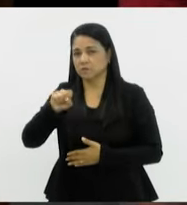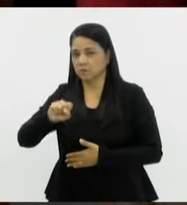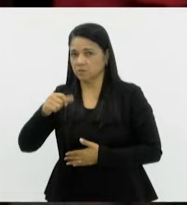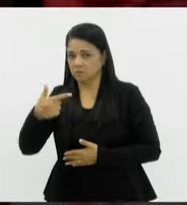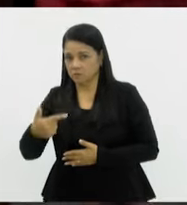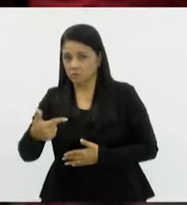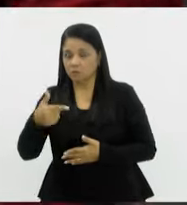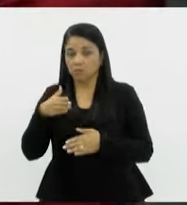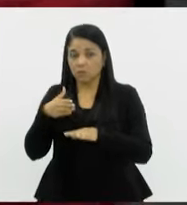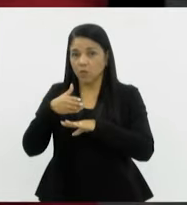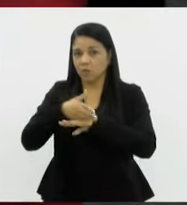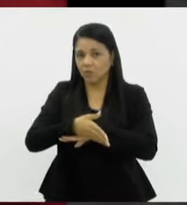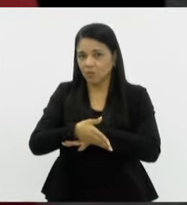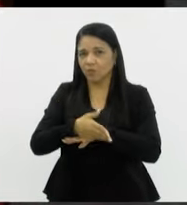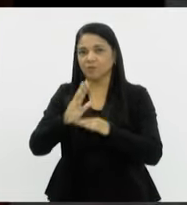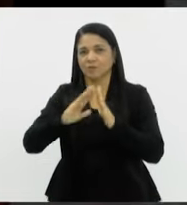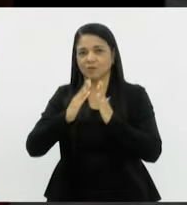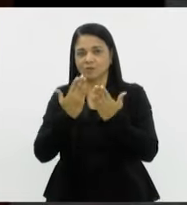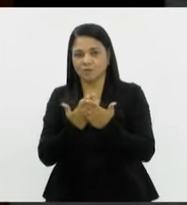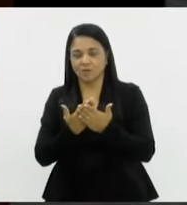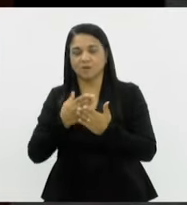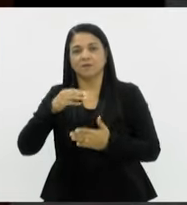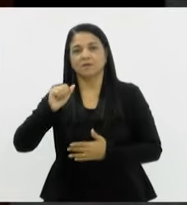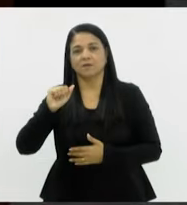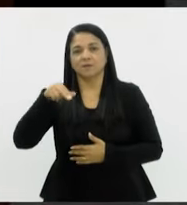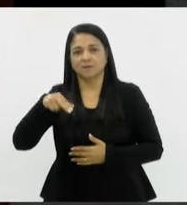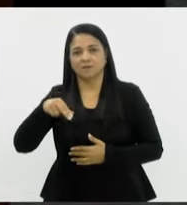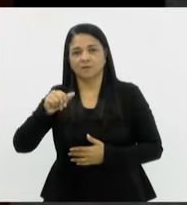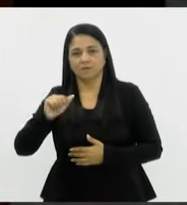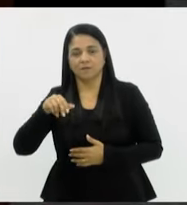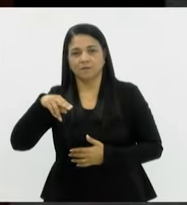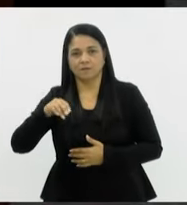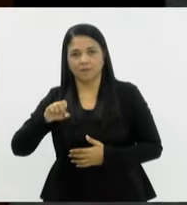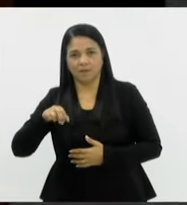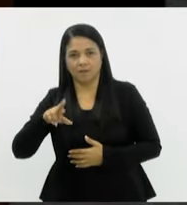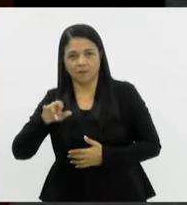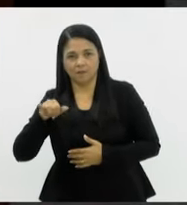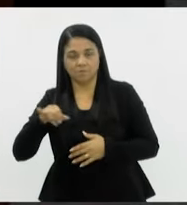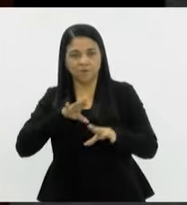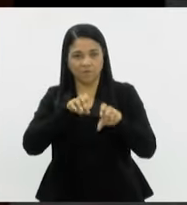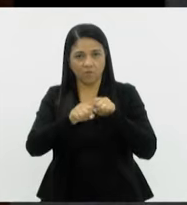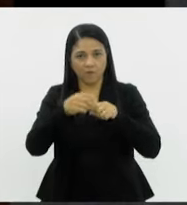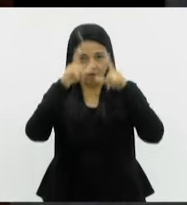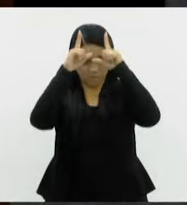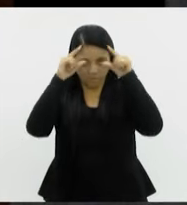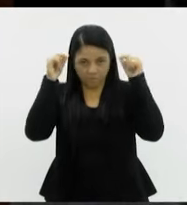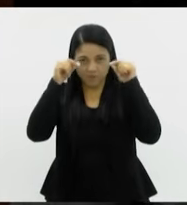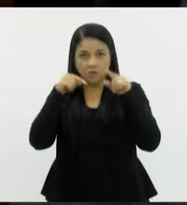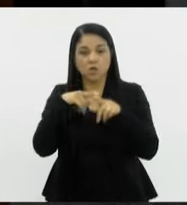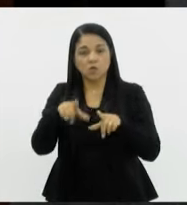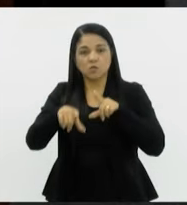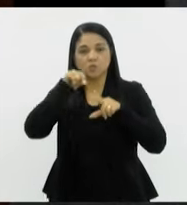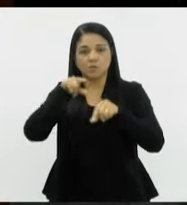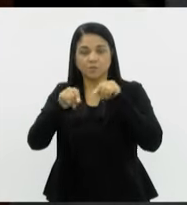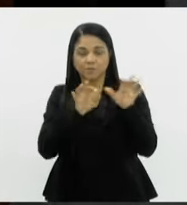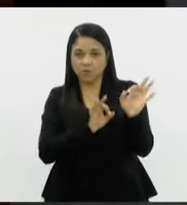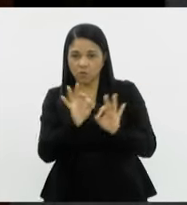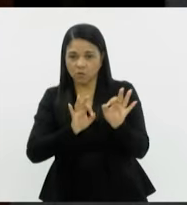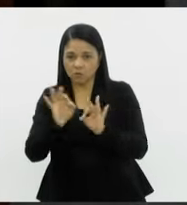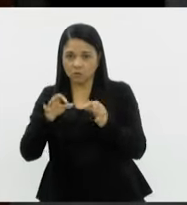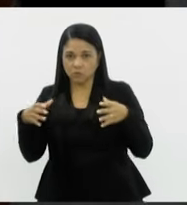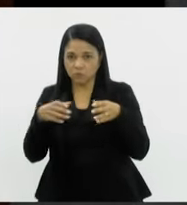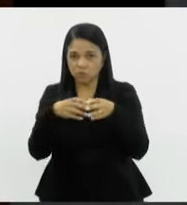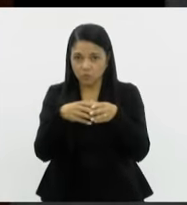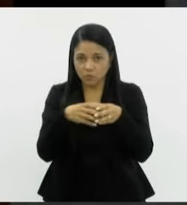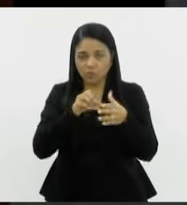quando ingressou na Escola Ana Nery para se formar enfermeira e quando, desde então, optou pela organização coletiva